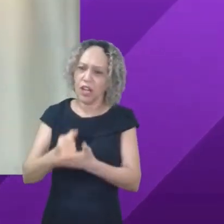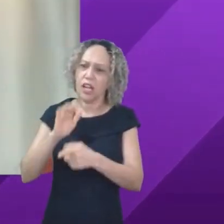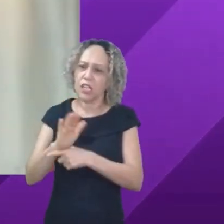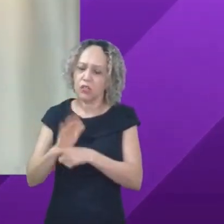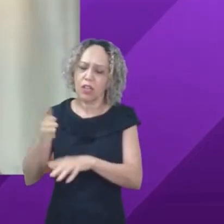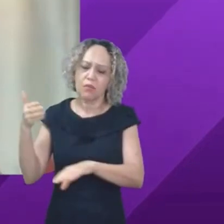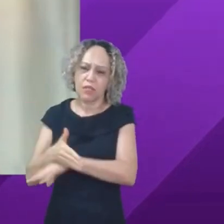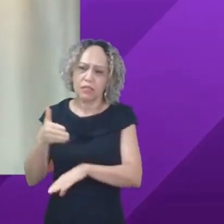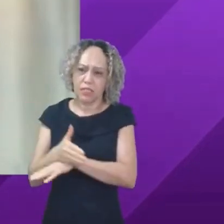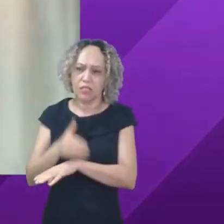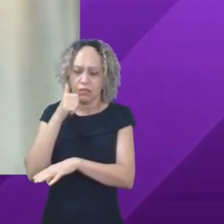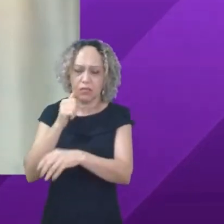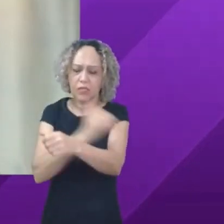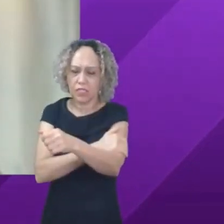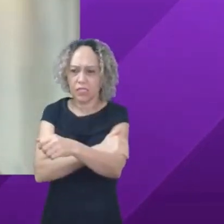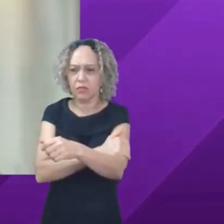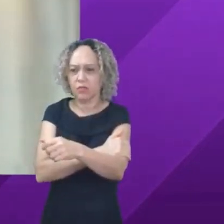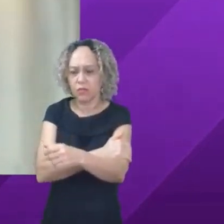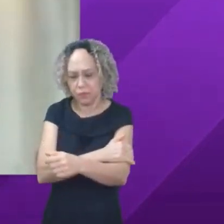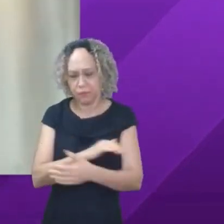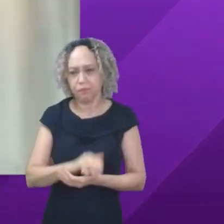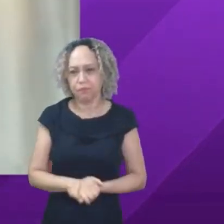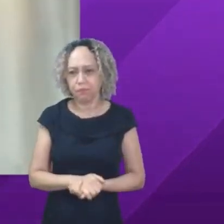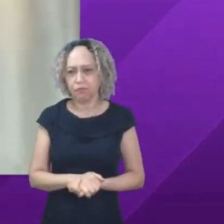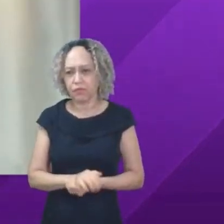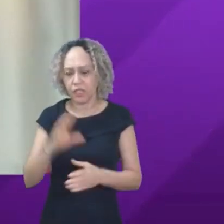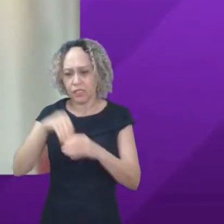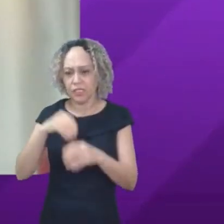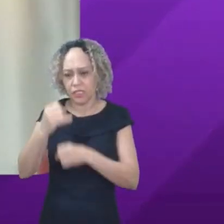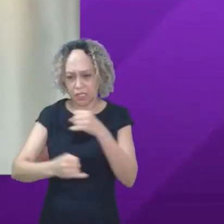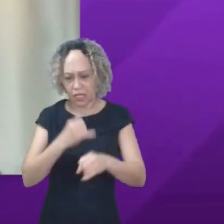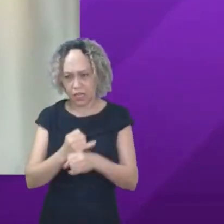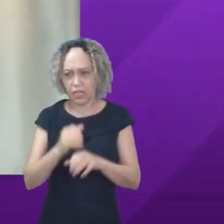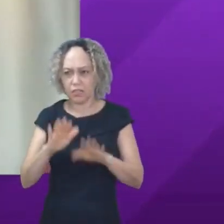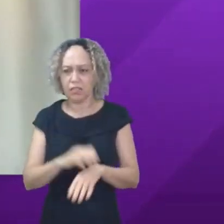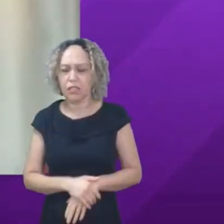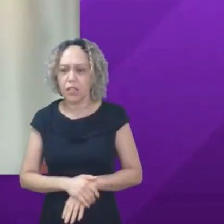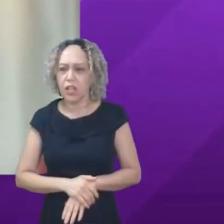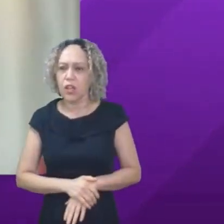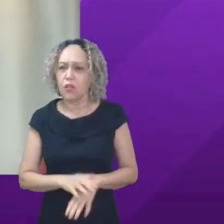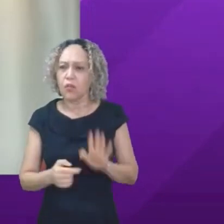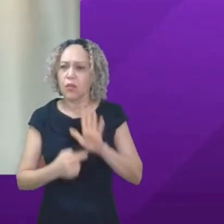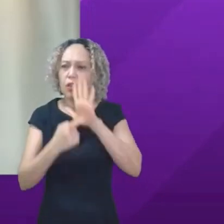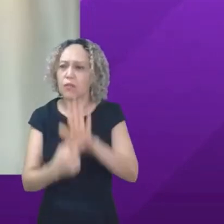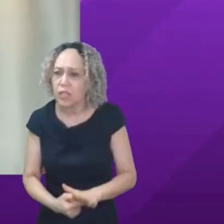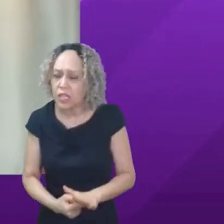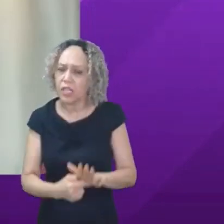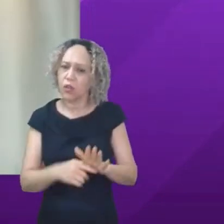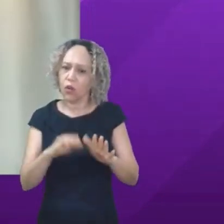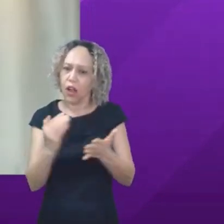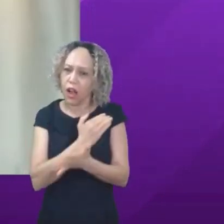do feminismo digital. E aqui eu vou passar algumas ações bem bacanas para vocês, e são ações, gente, que eu digo para vocês, não